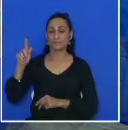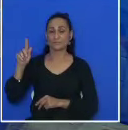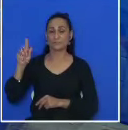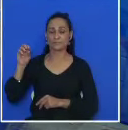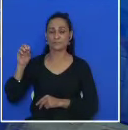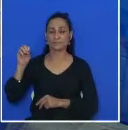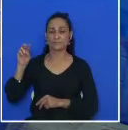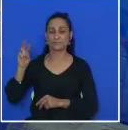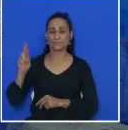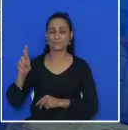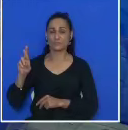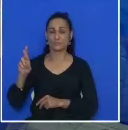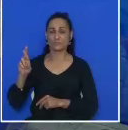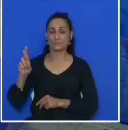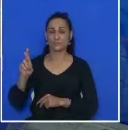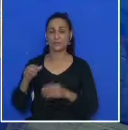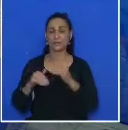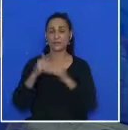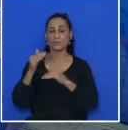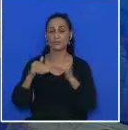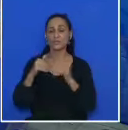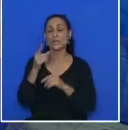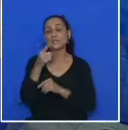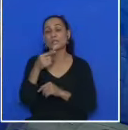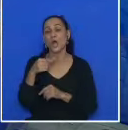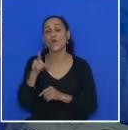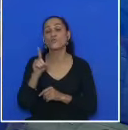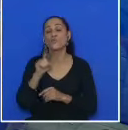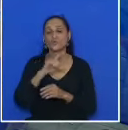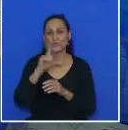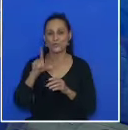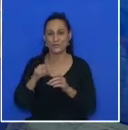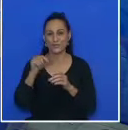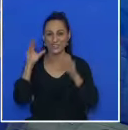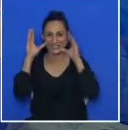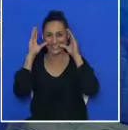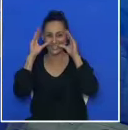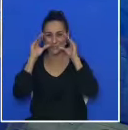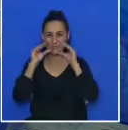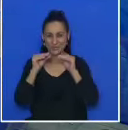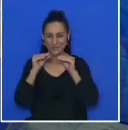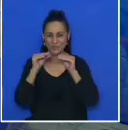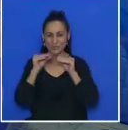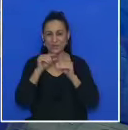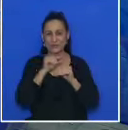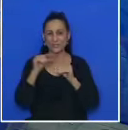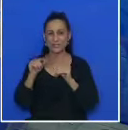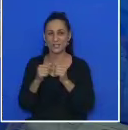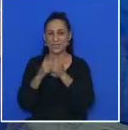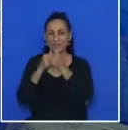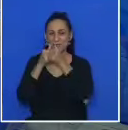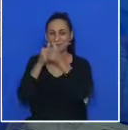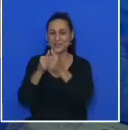loterias.caixa.gov.br. E agora passaremos ao último sorteio desta noite. Você segue